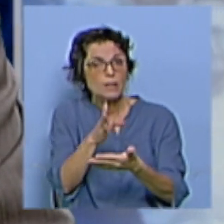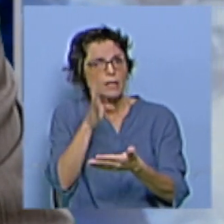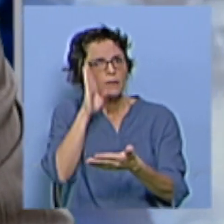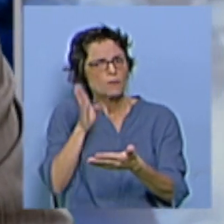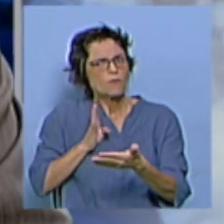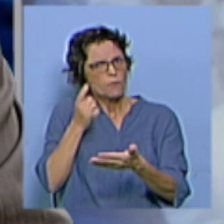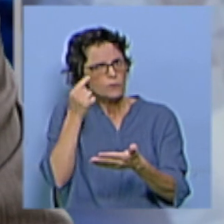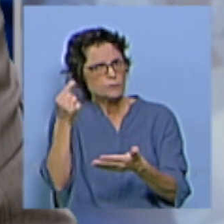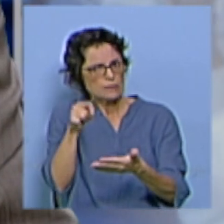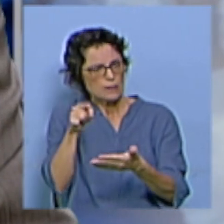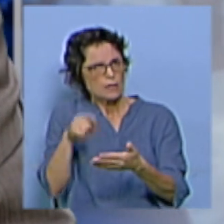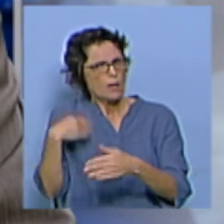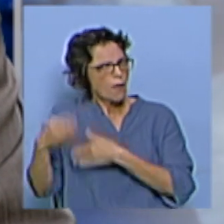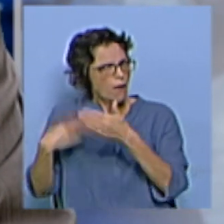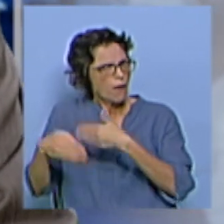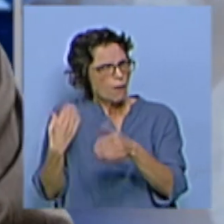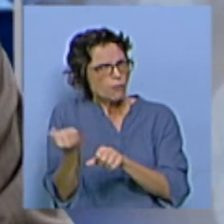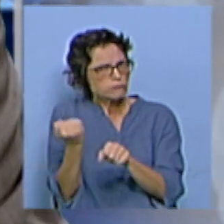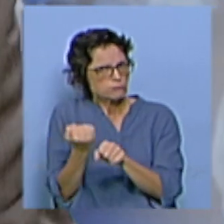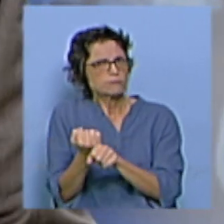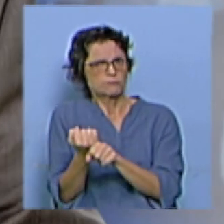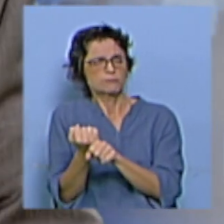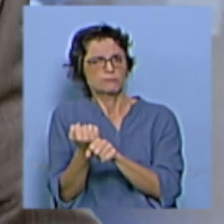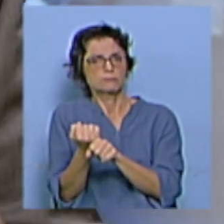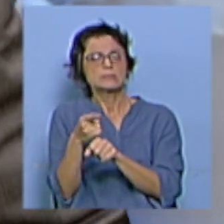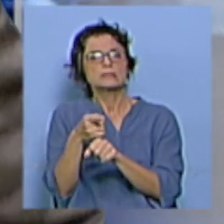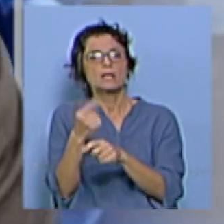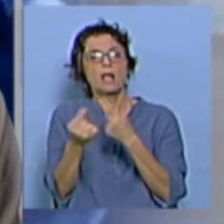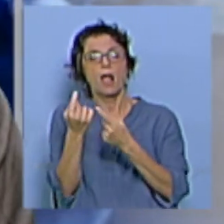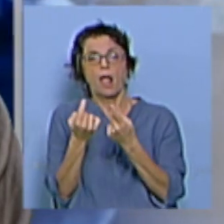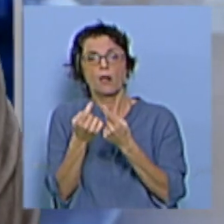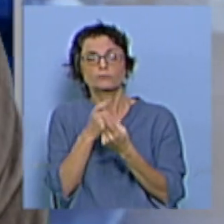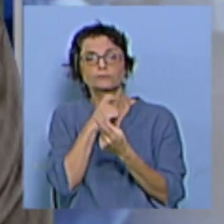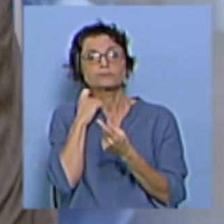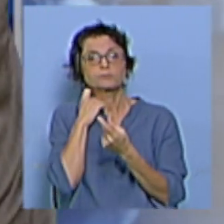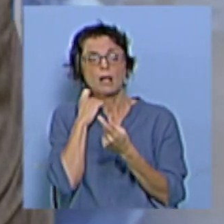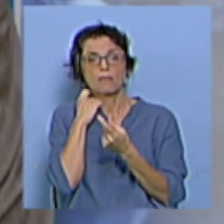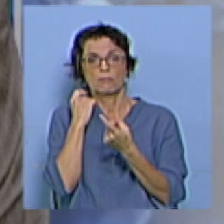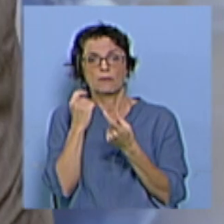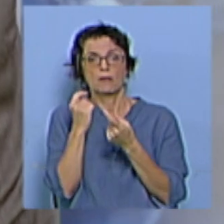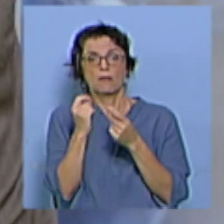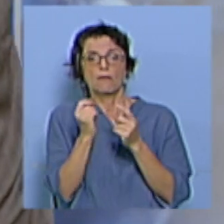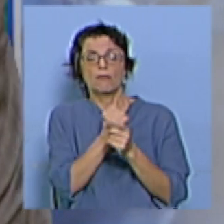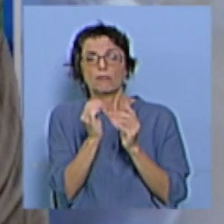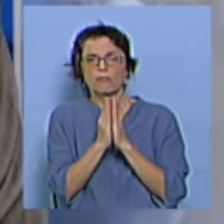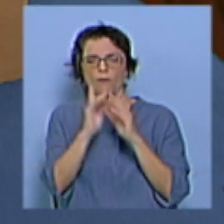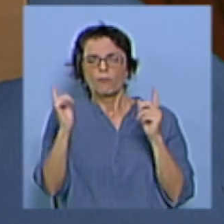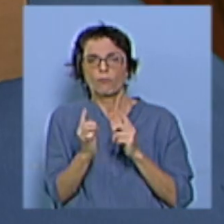continuaram operacionais, continuaram operativas, então houve capelães que fizeram esta iniciativa